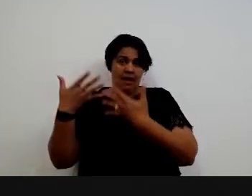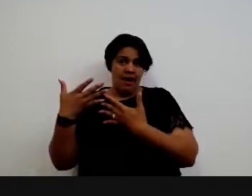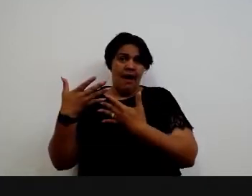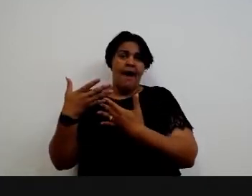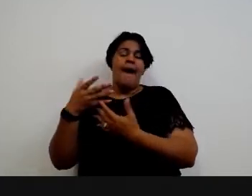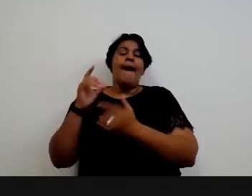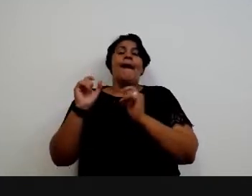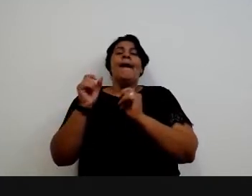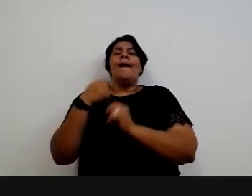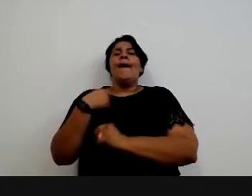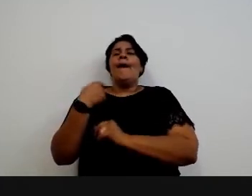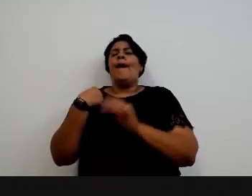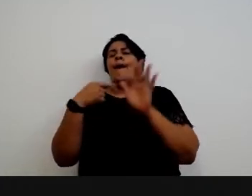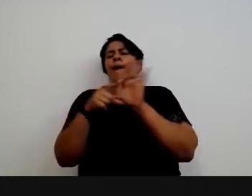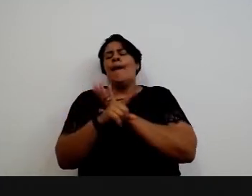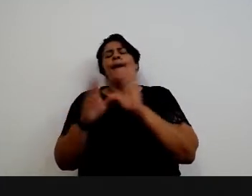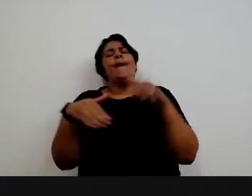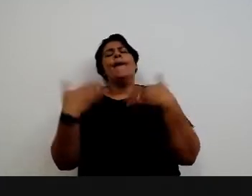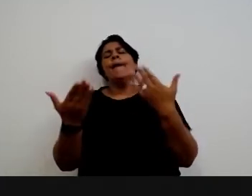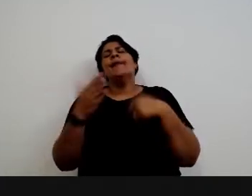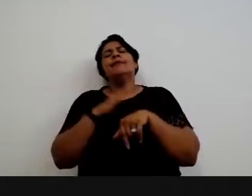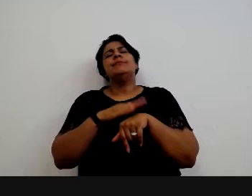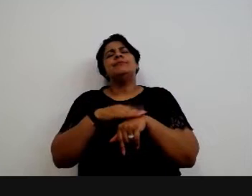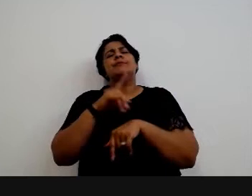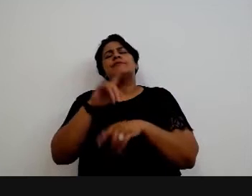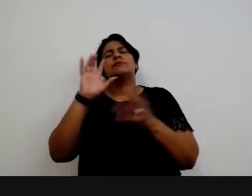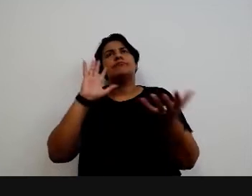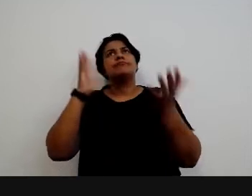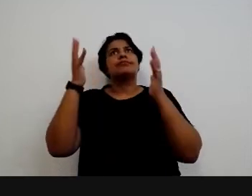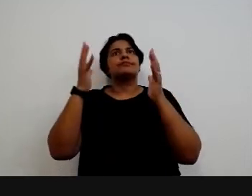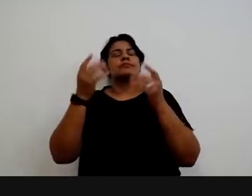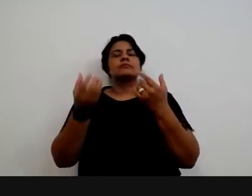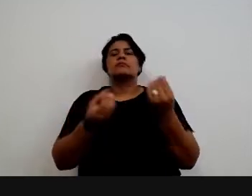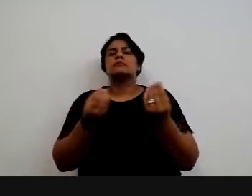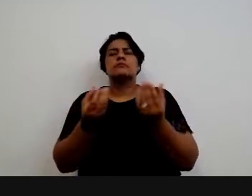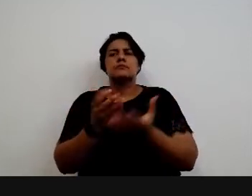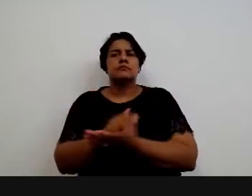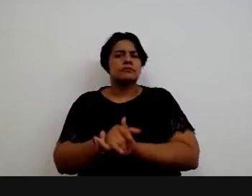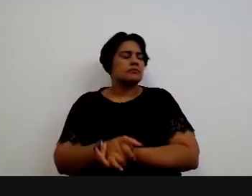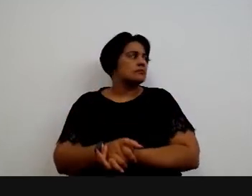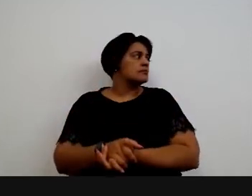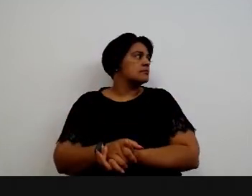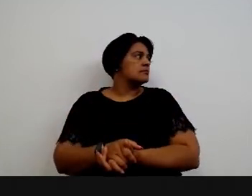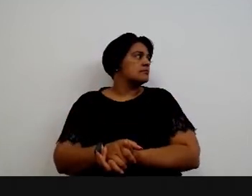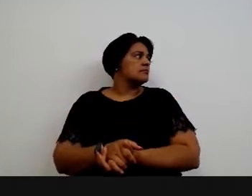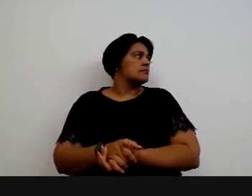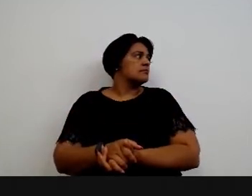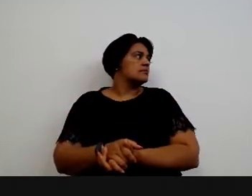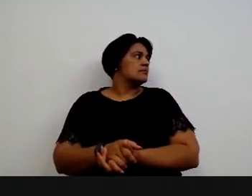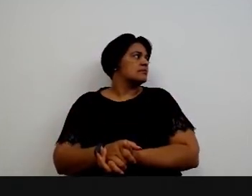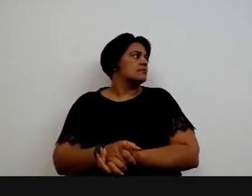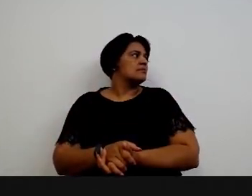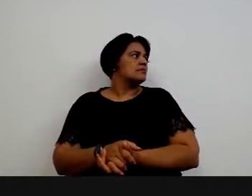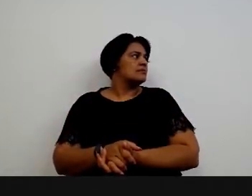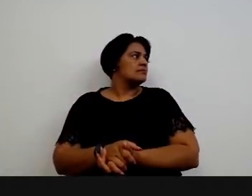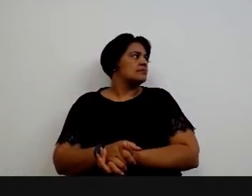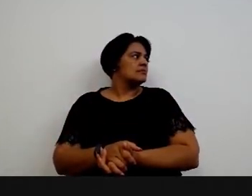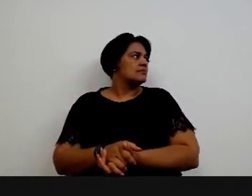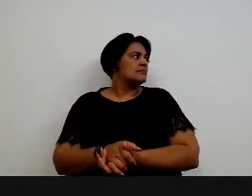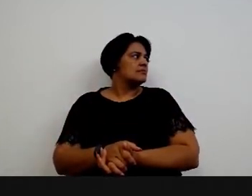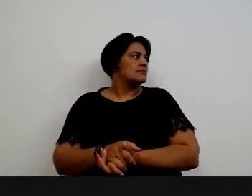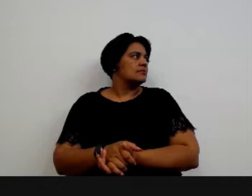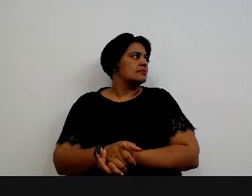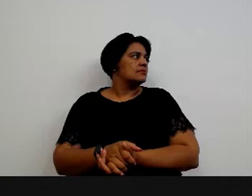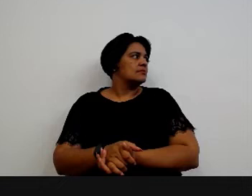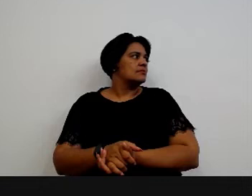falei, e aí, ô Vini, qual foi a sua virada de chave, né? Aí ele falou, Marília, quando eu tinha 13 anos,